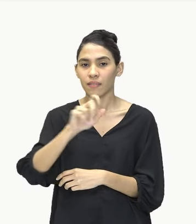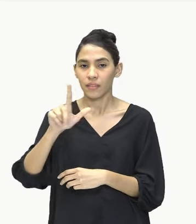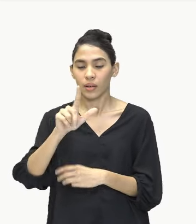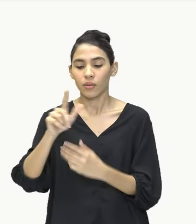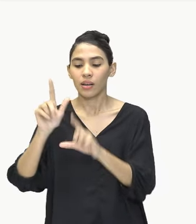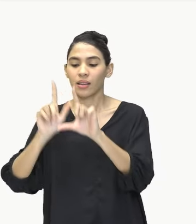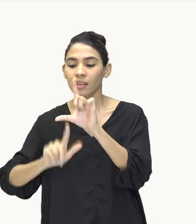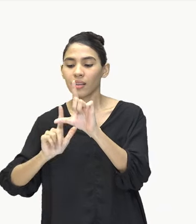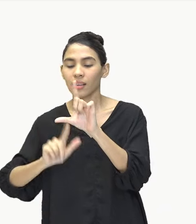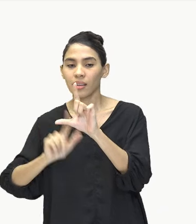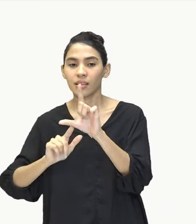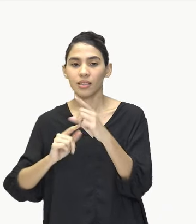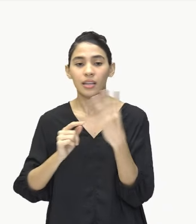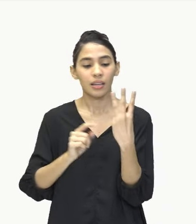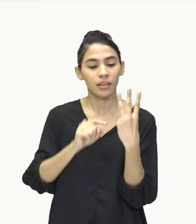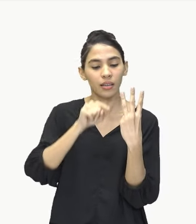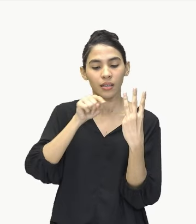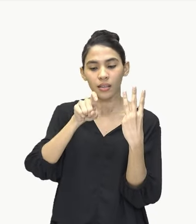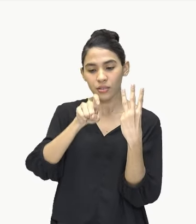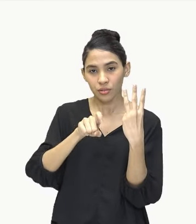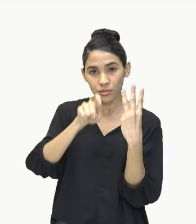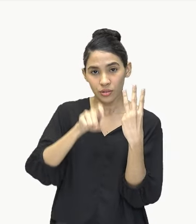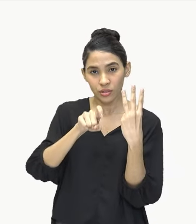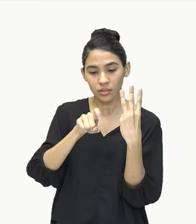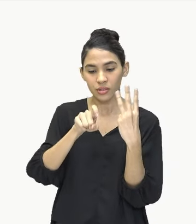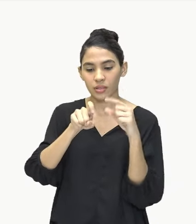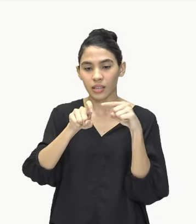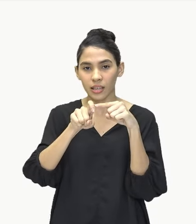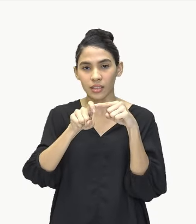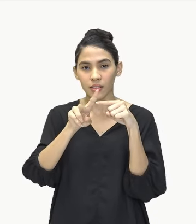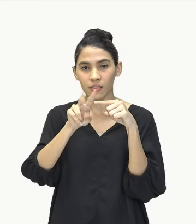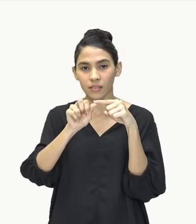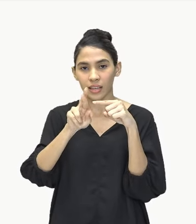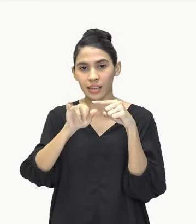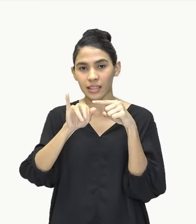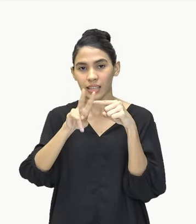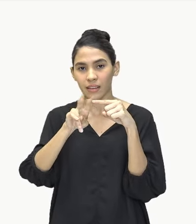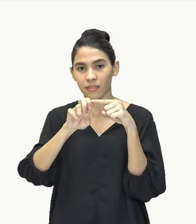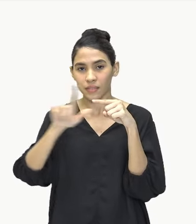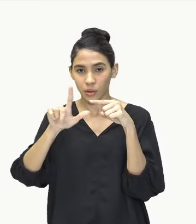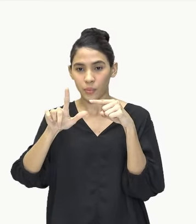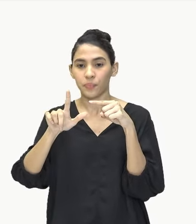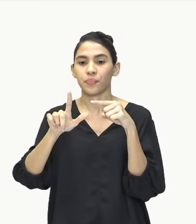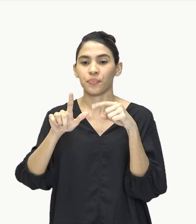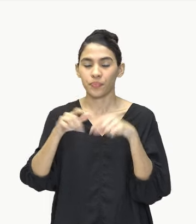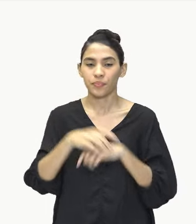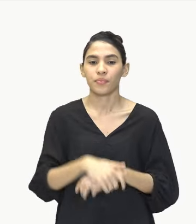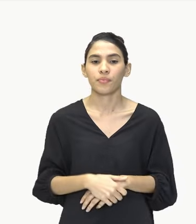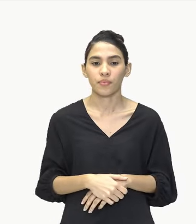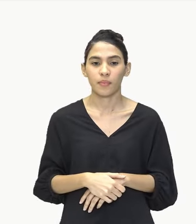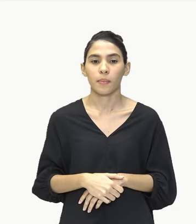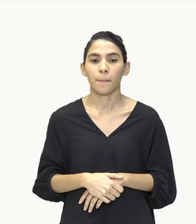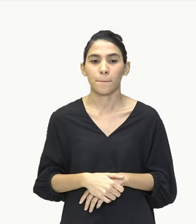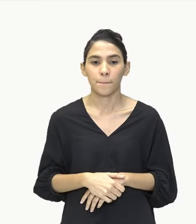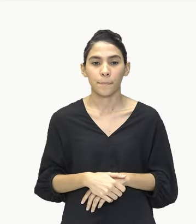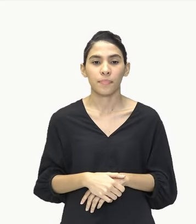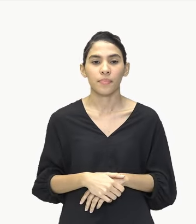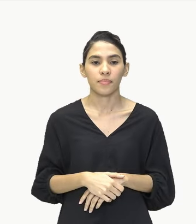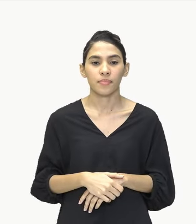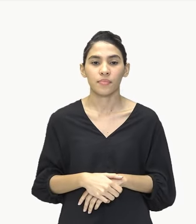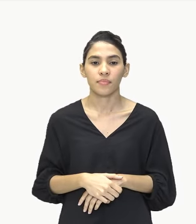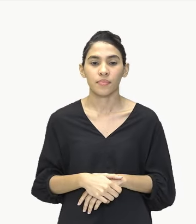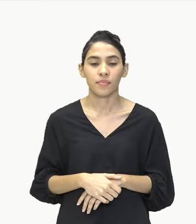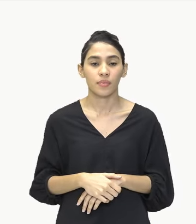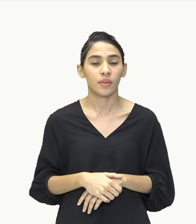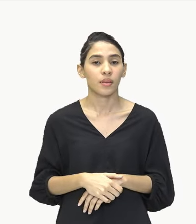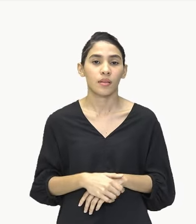a letrinha x. Ó, variável, ali vai estar variando, é o x. Variável,